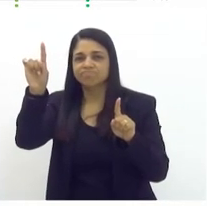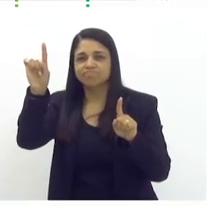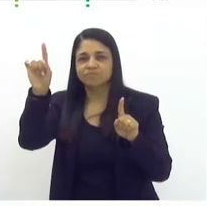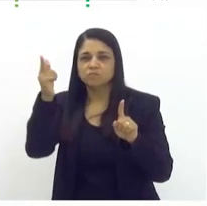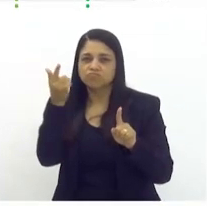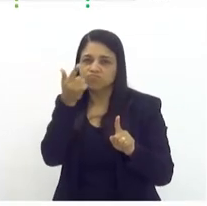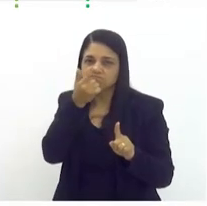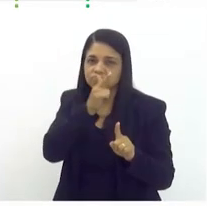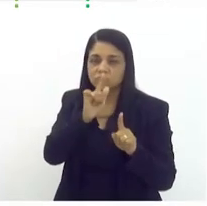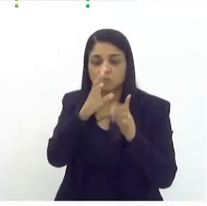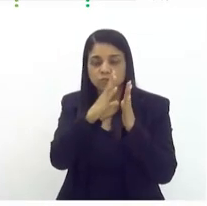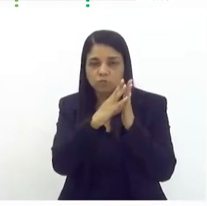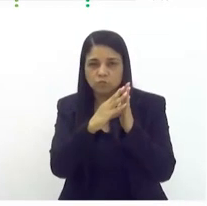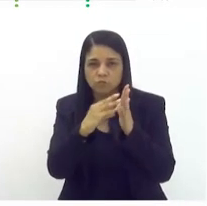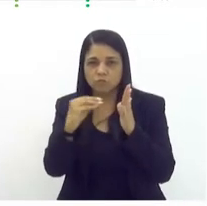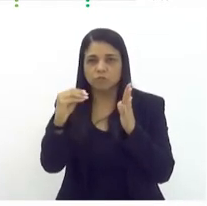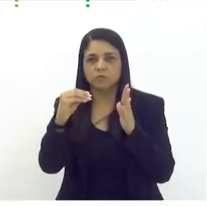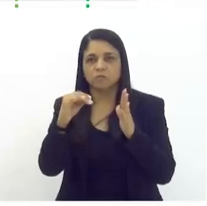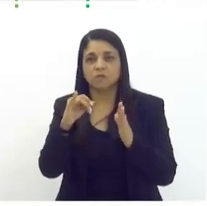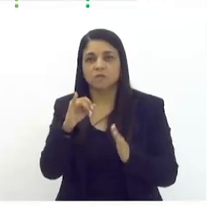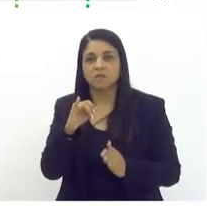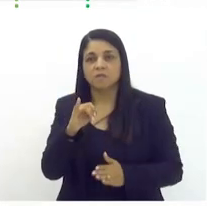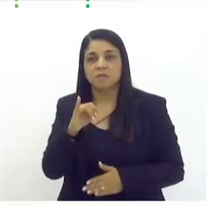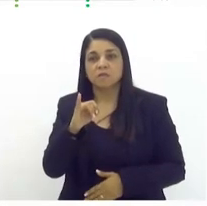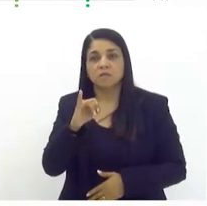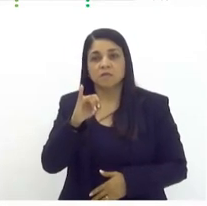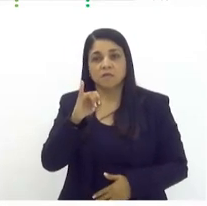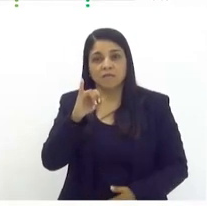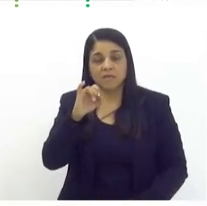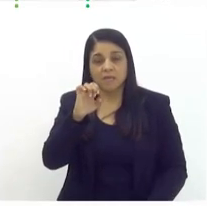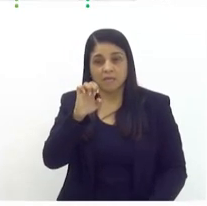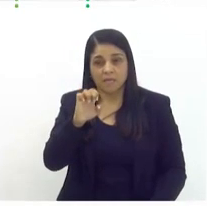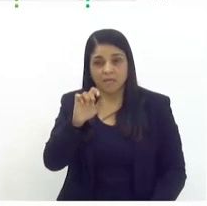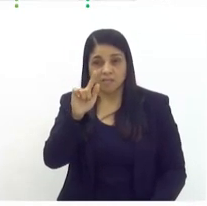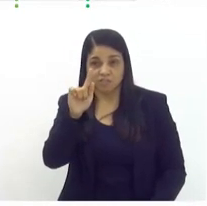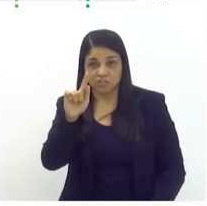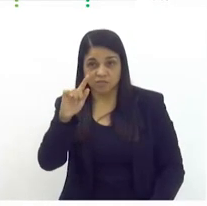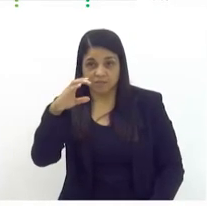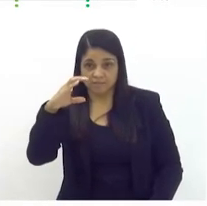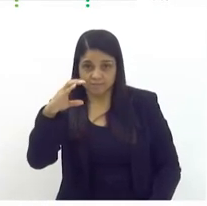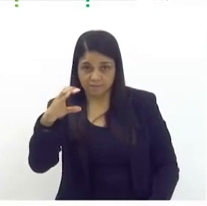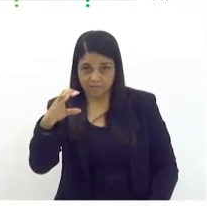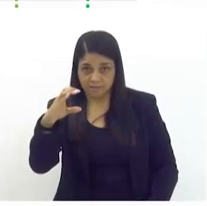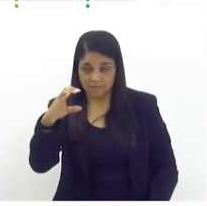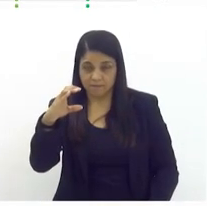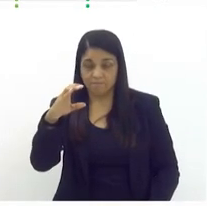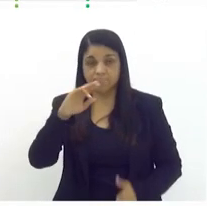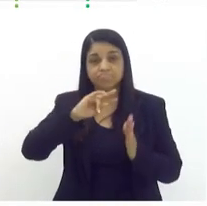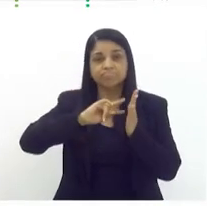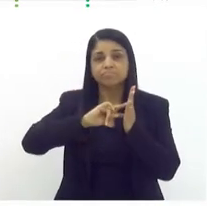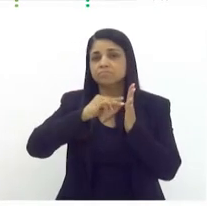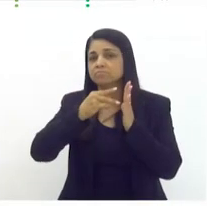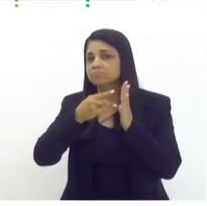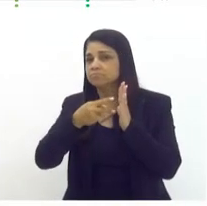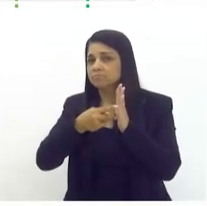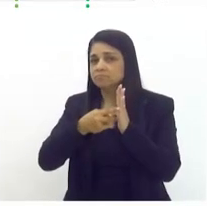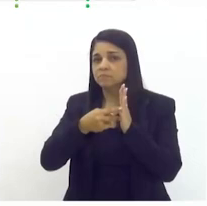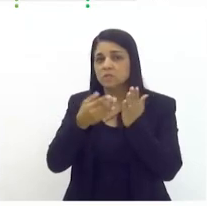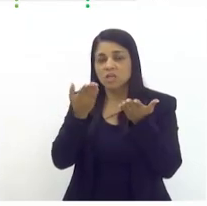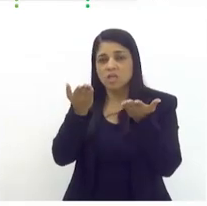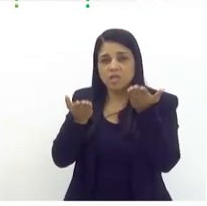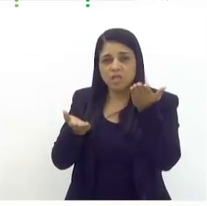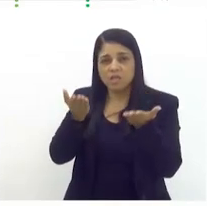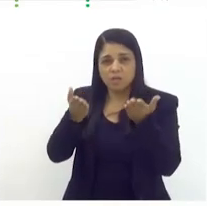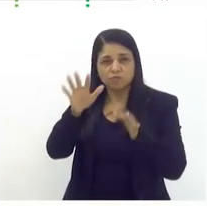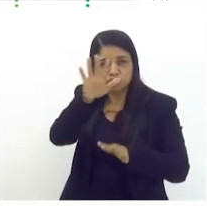modelo egc que que vem a ser isso é a abreviatura do equilíbrio geral